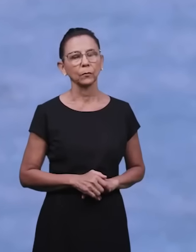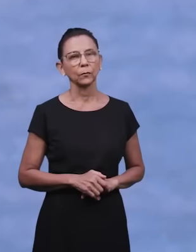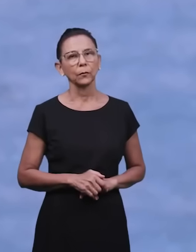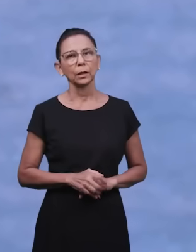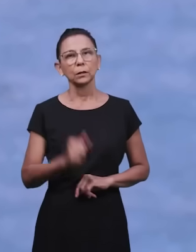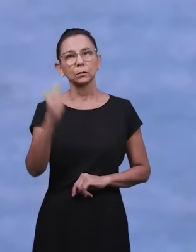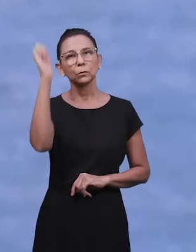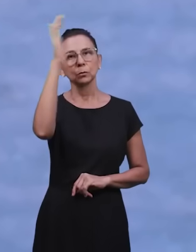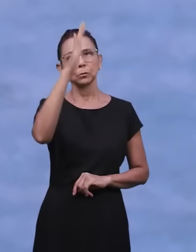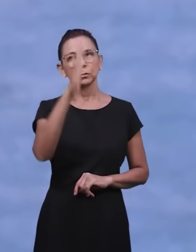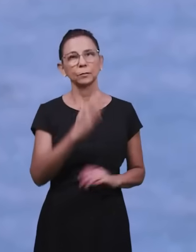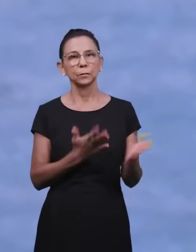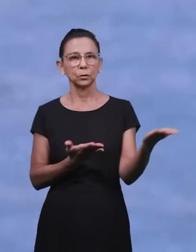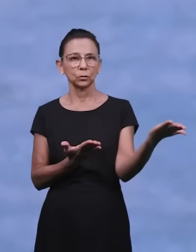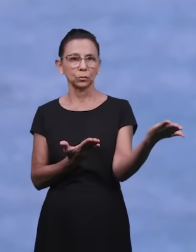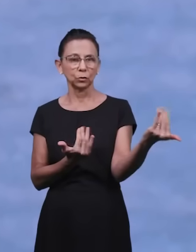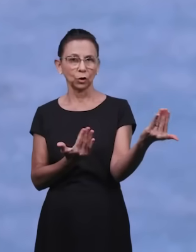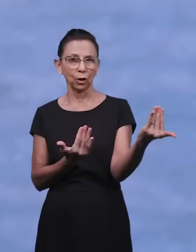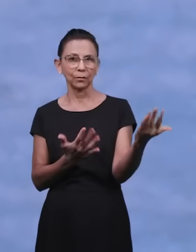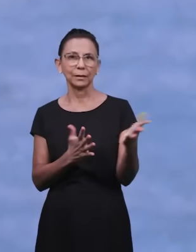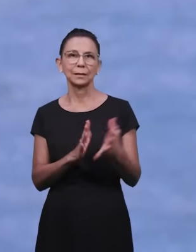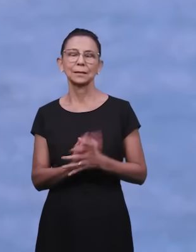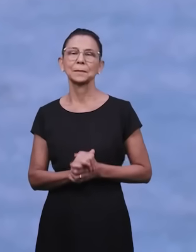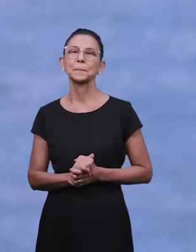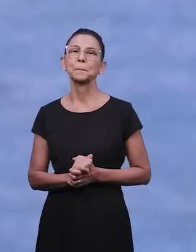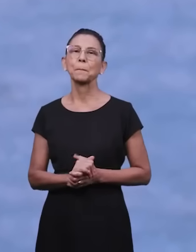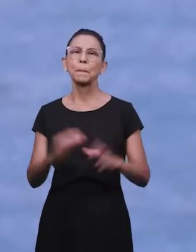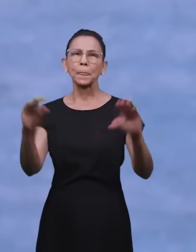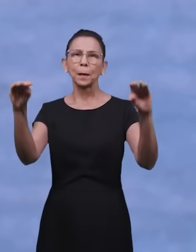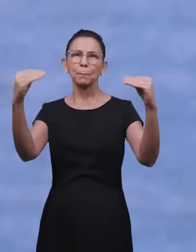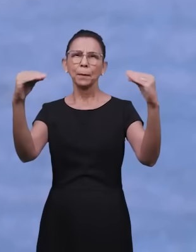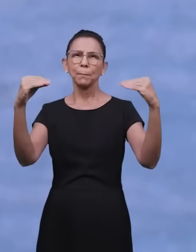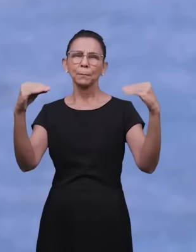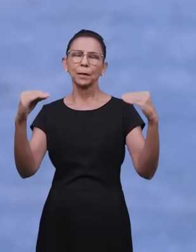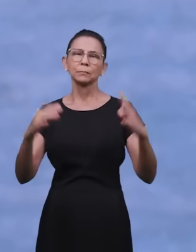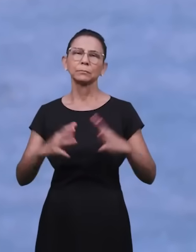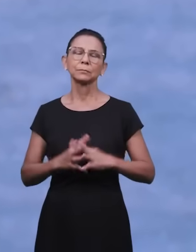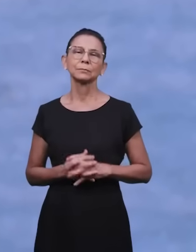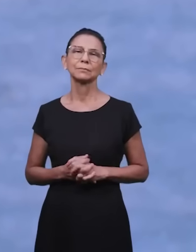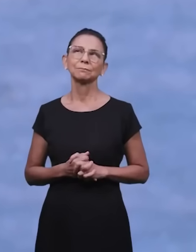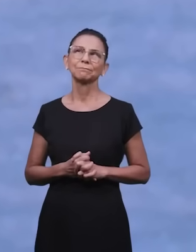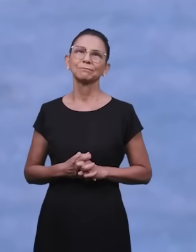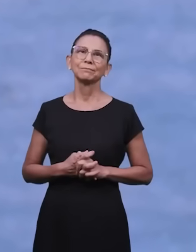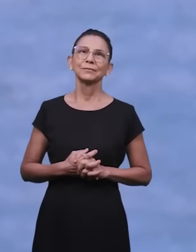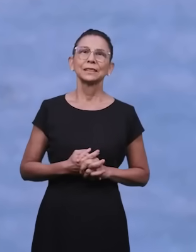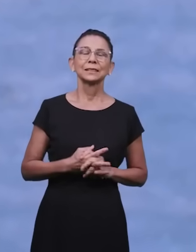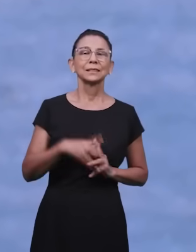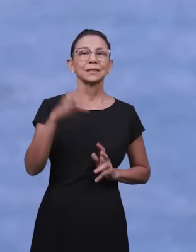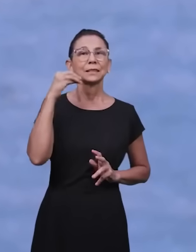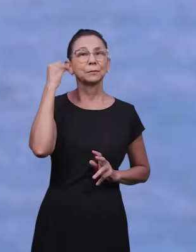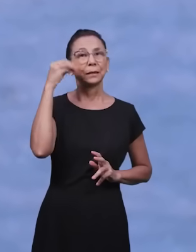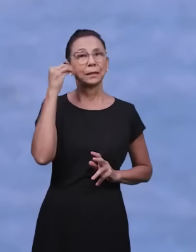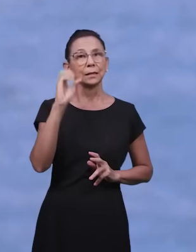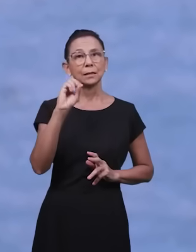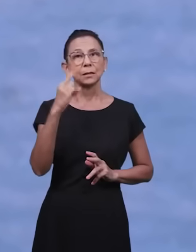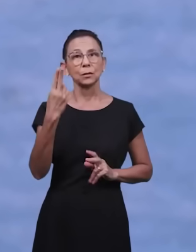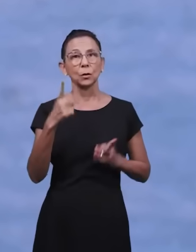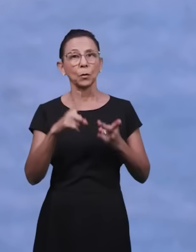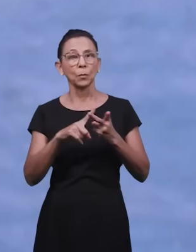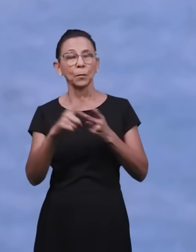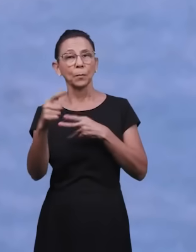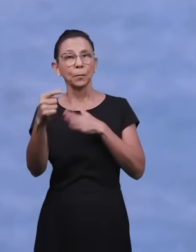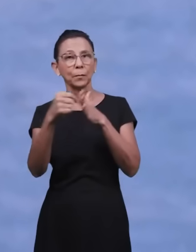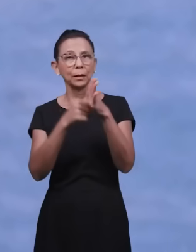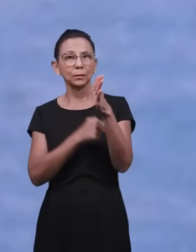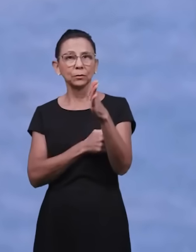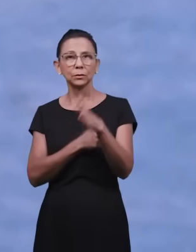jovens de todo o Brasil que mandam para nós contribuições na forma de experiências ou perguntas.